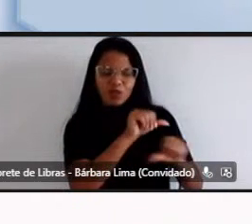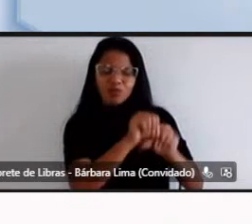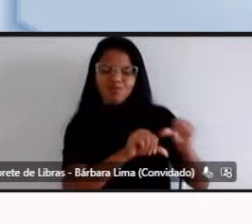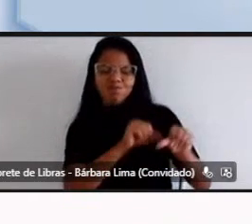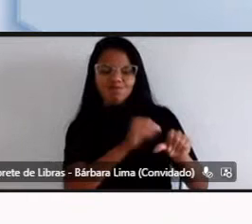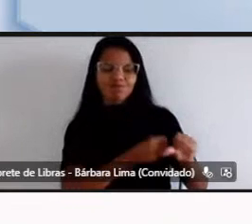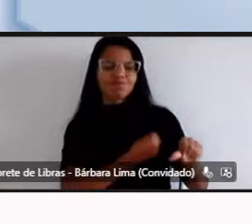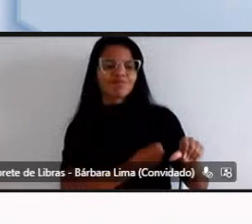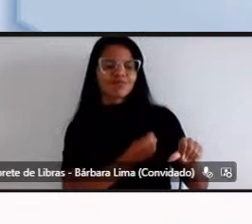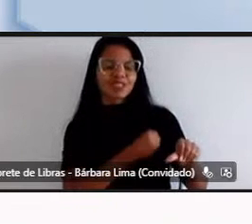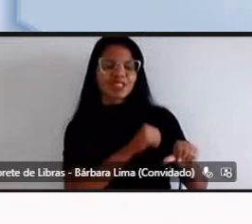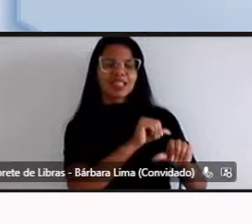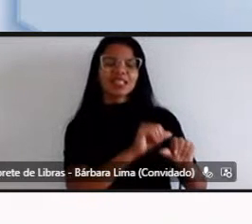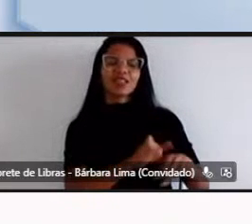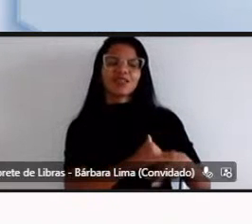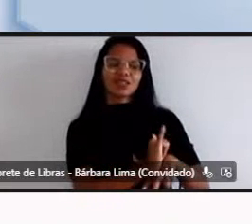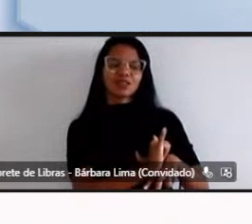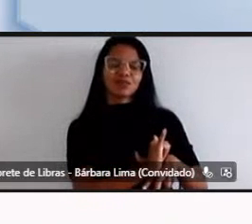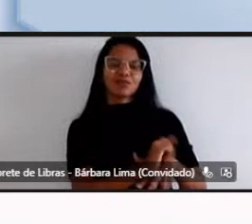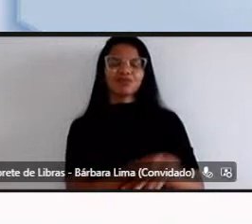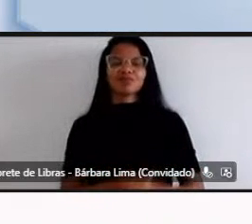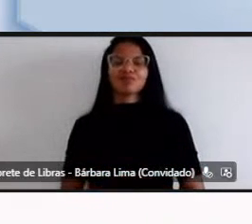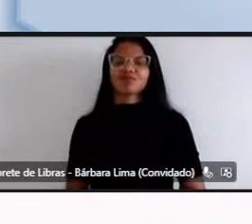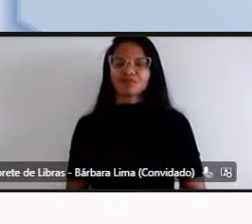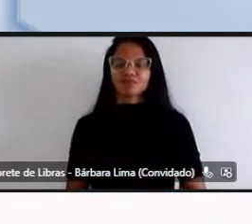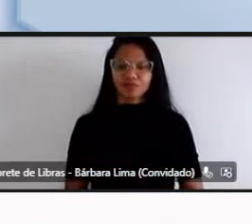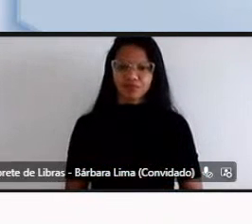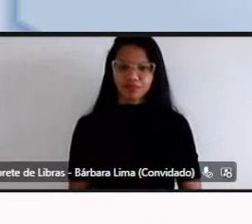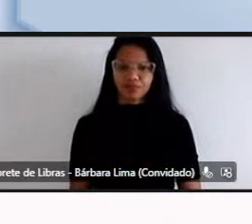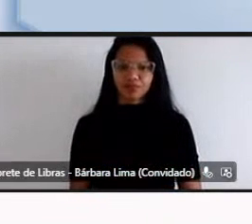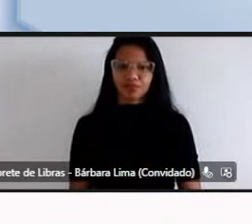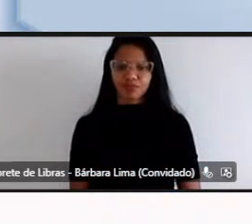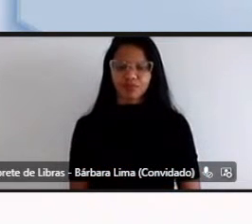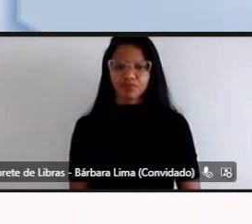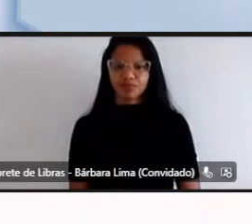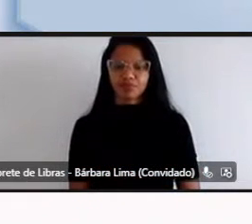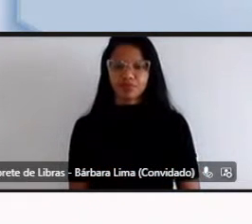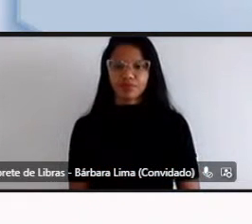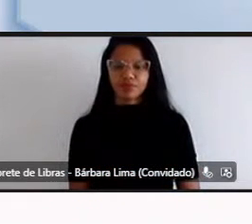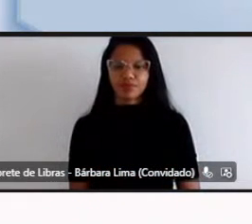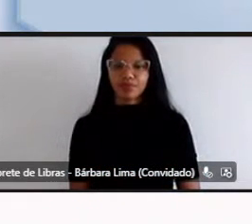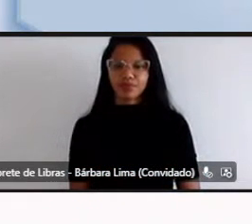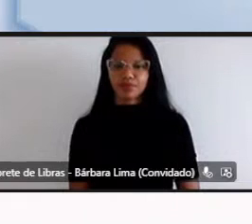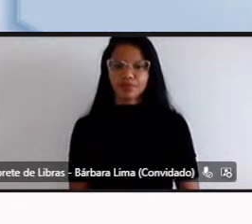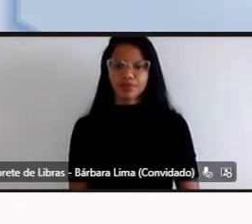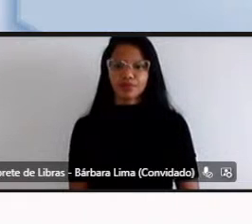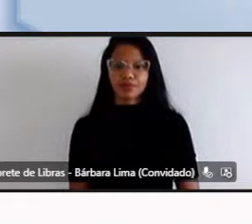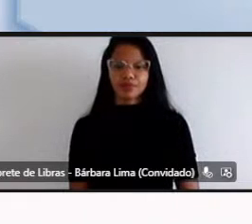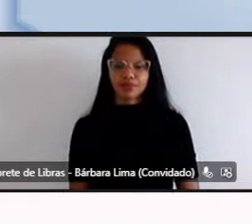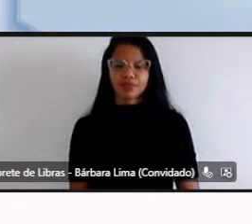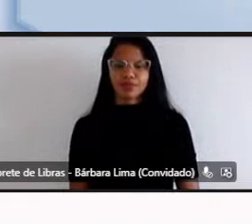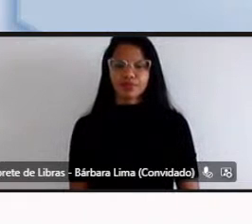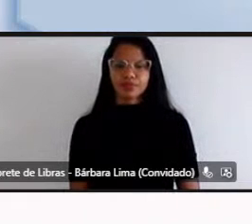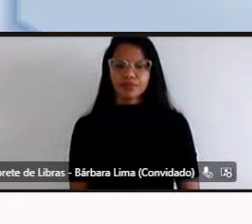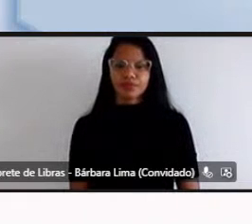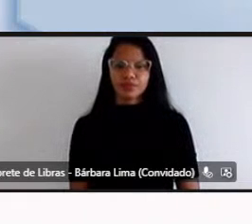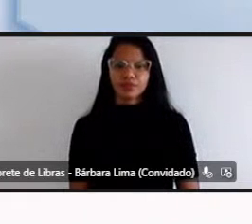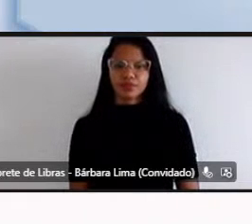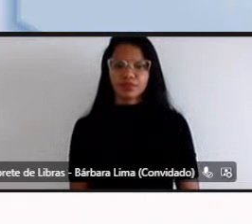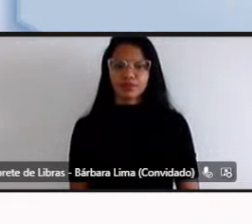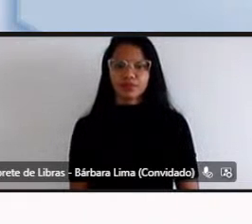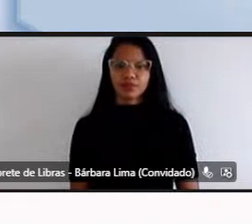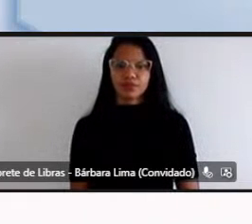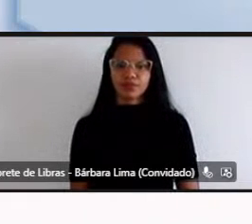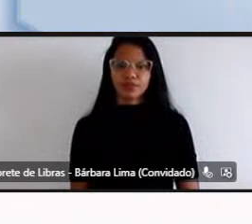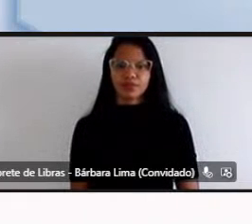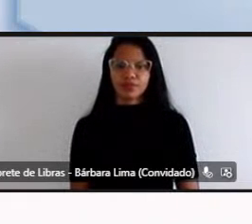The restoration is not just financial compensation for